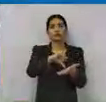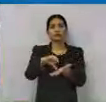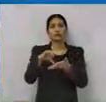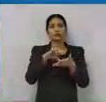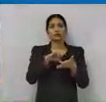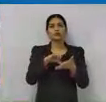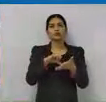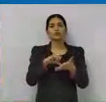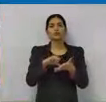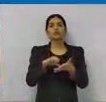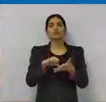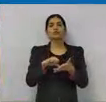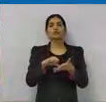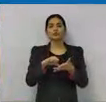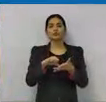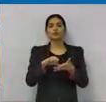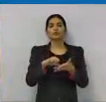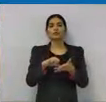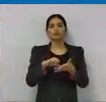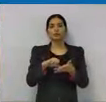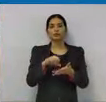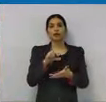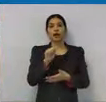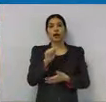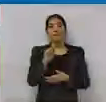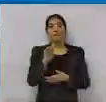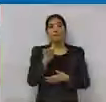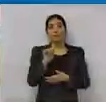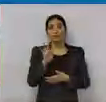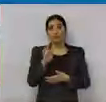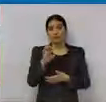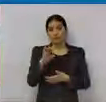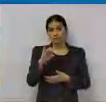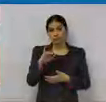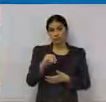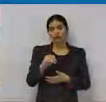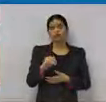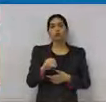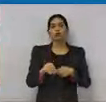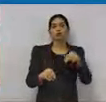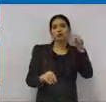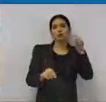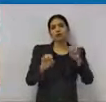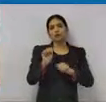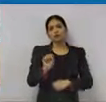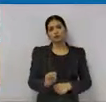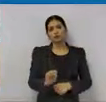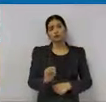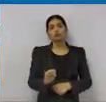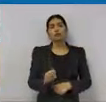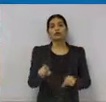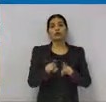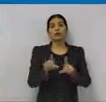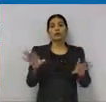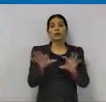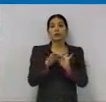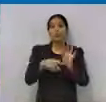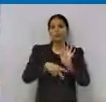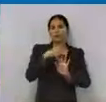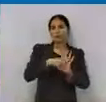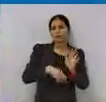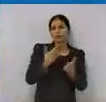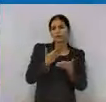na Unisul e na Uninorte, mas aí ligados ao projeto de redução de perdas desta nossa zona